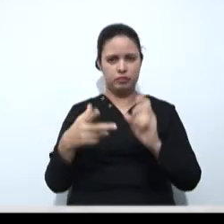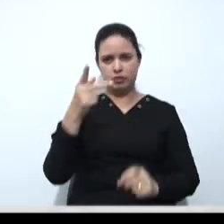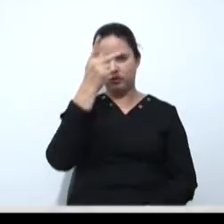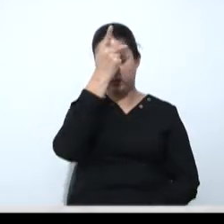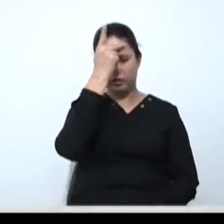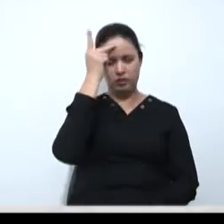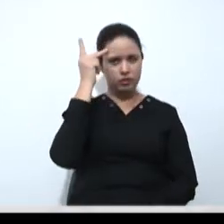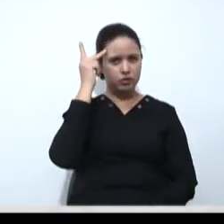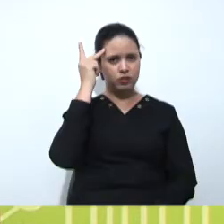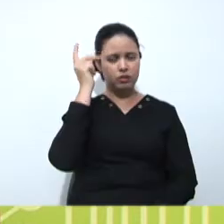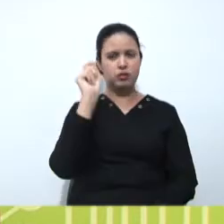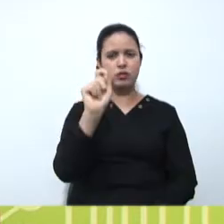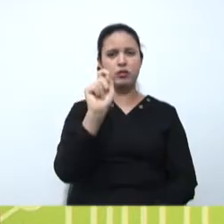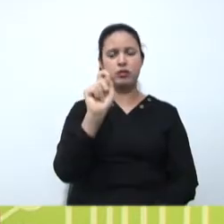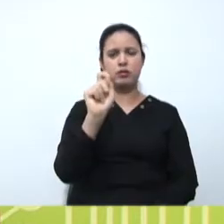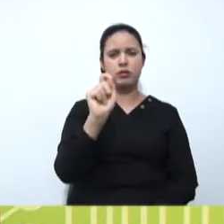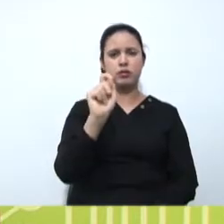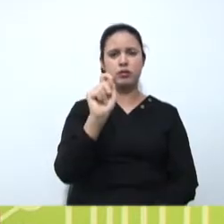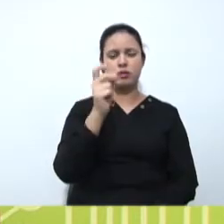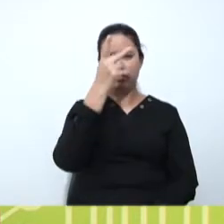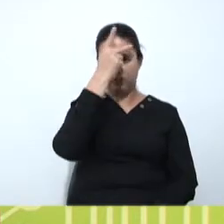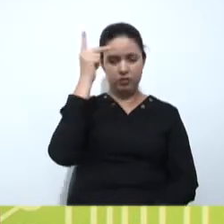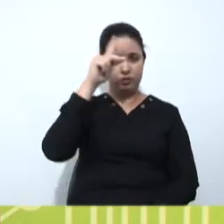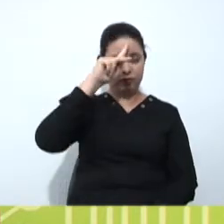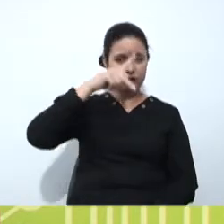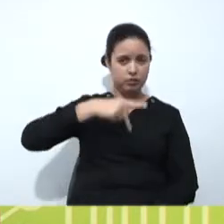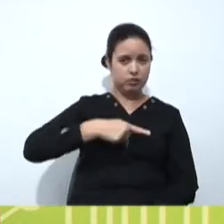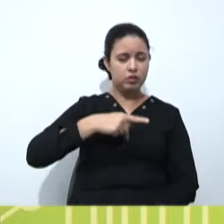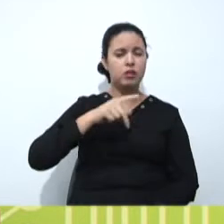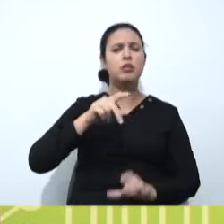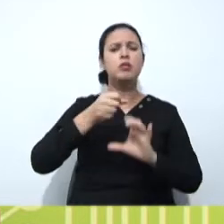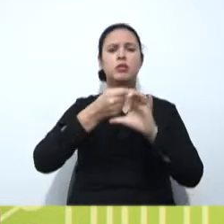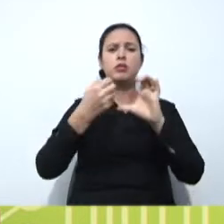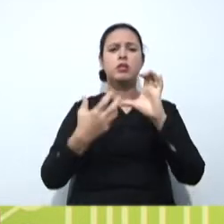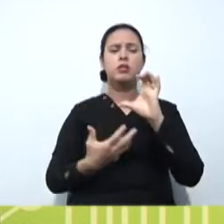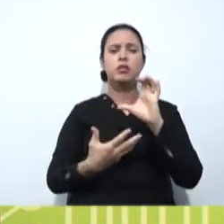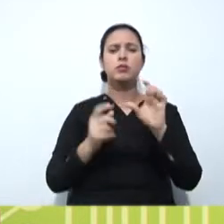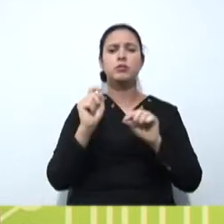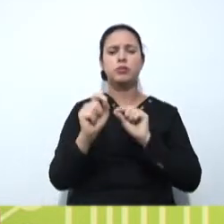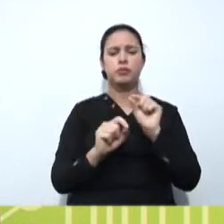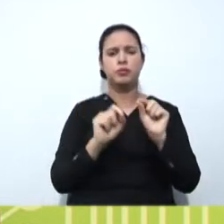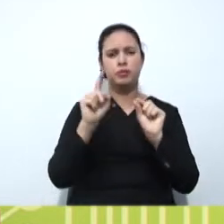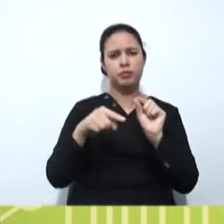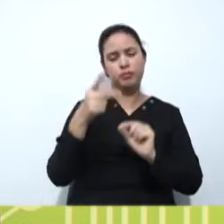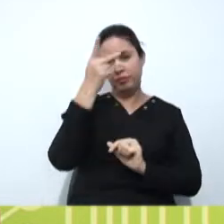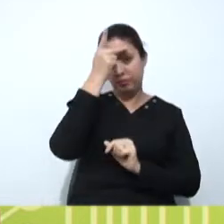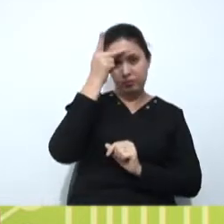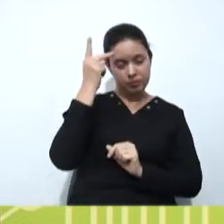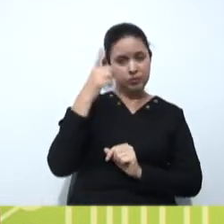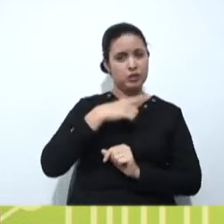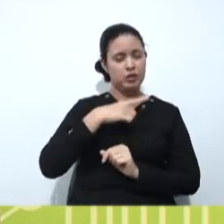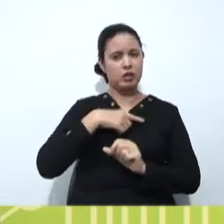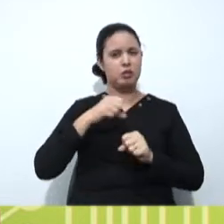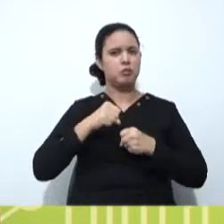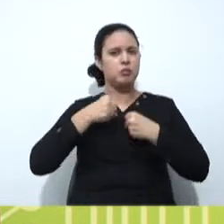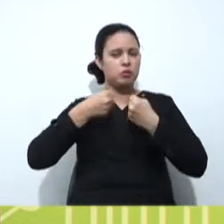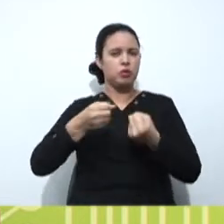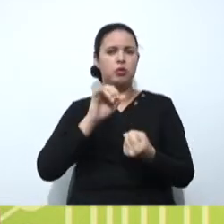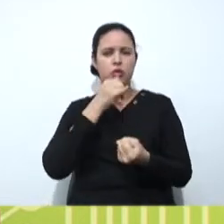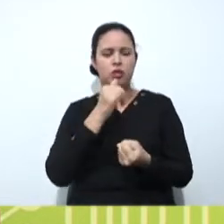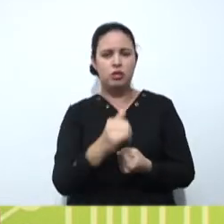são características do empreendedor. Que características são essas? Elas podem ser pessoas que têm energia, que